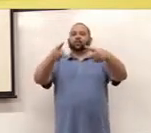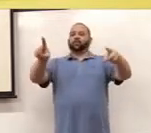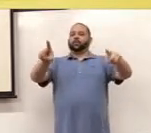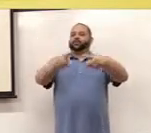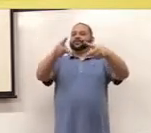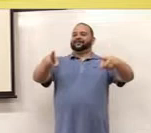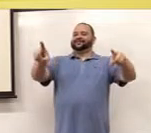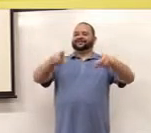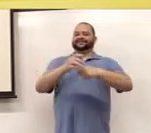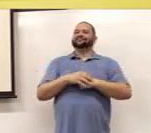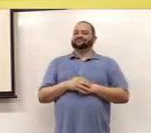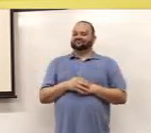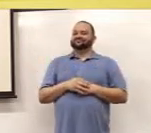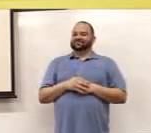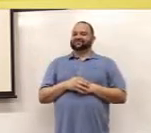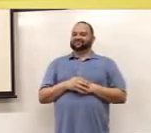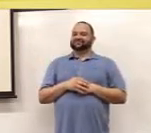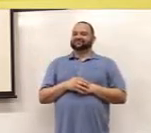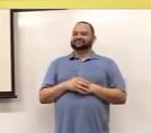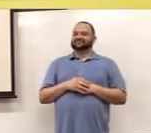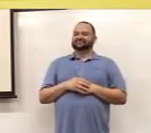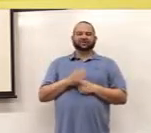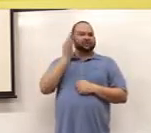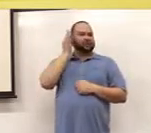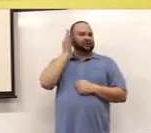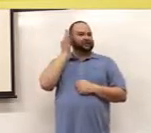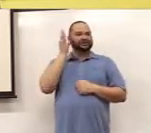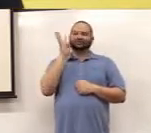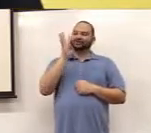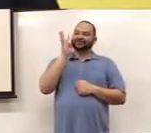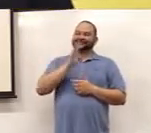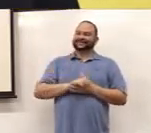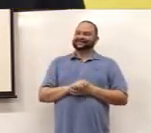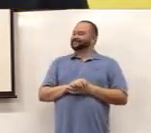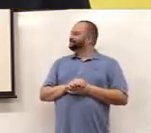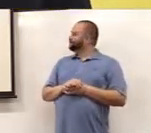tudo. É uma baita realização. É um negócio muito legal.